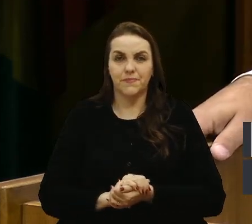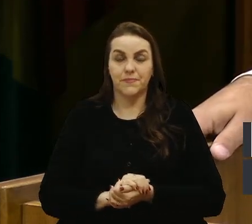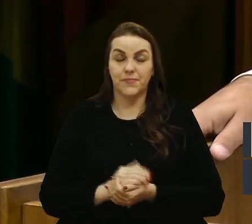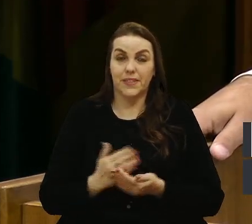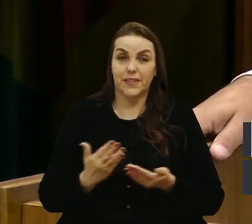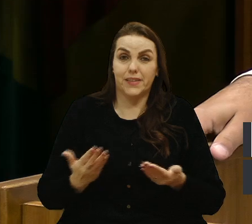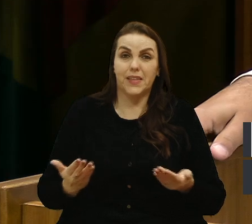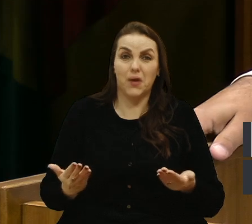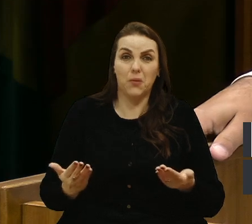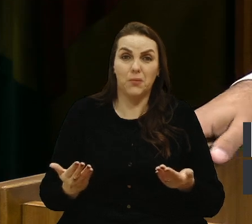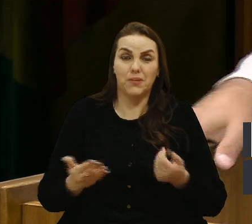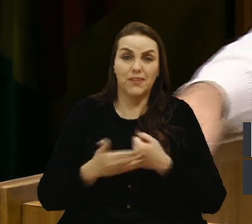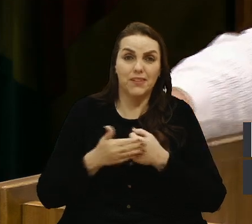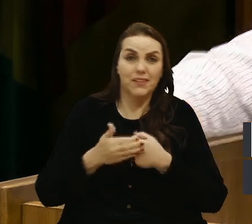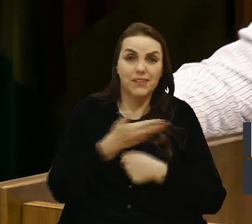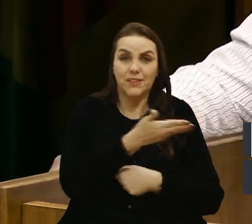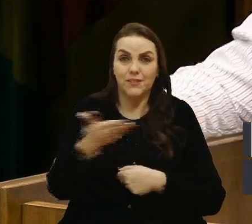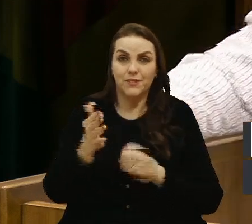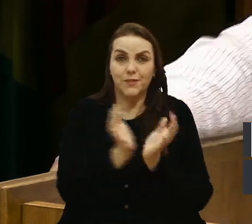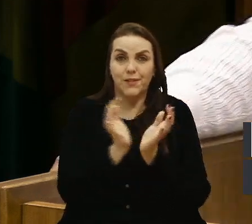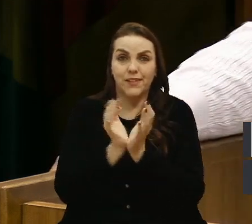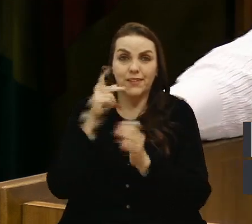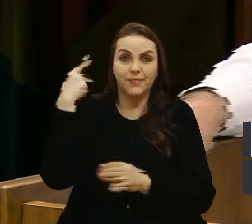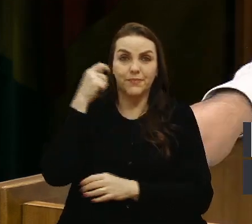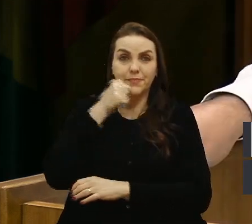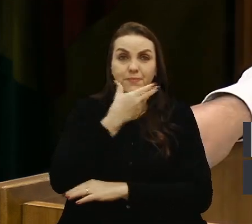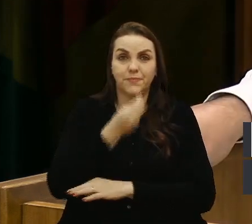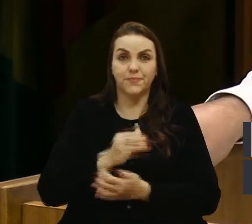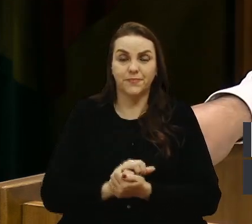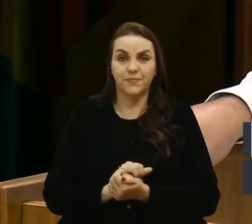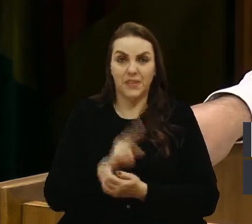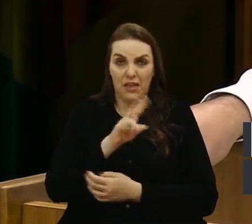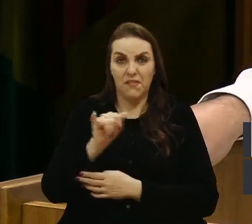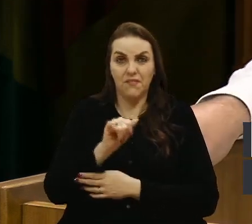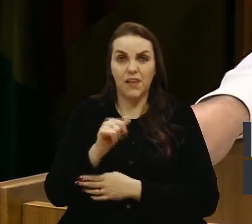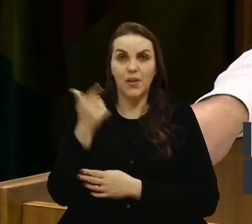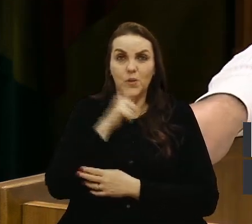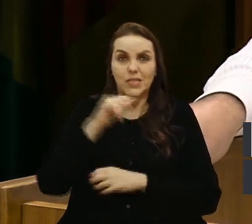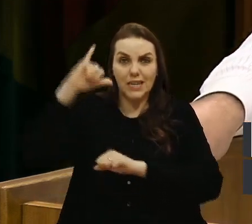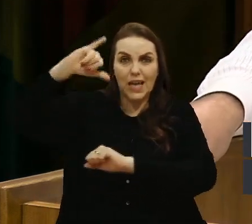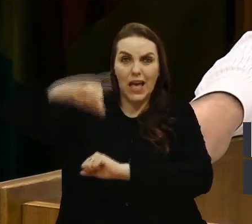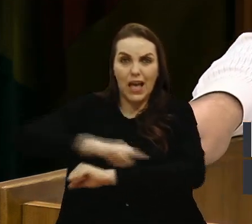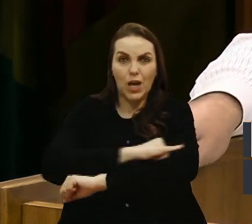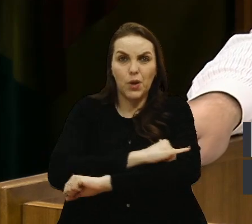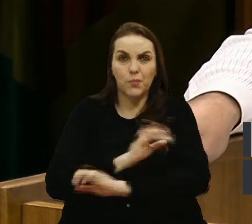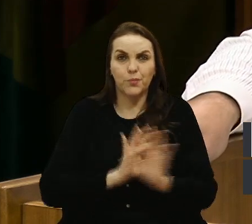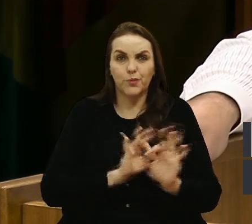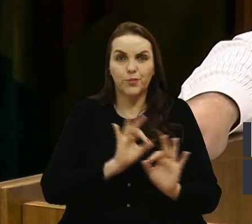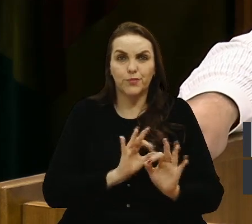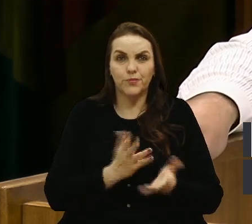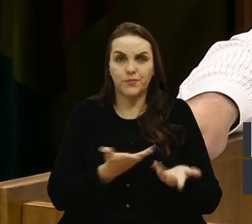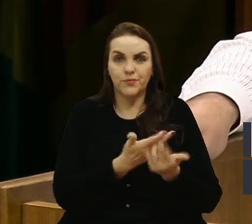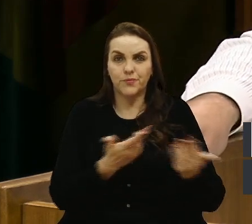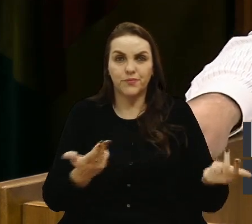Ora, queridos colegas vereadores, vai dar conta de aeroporto?